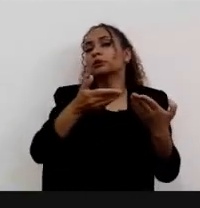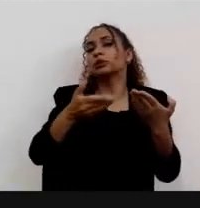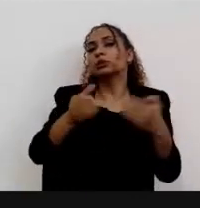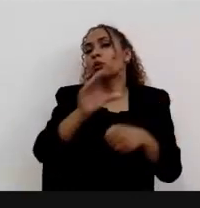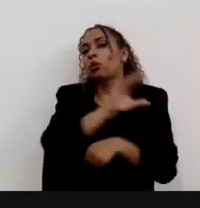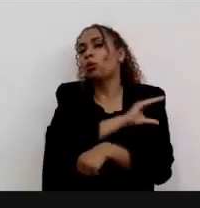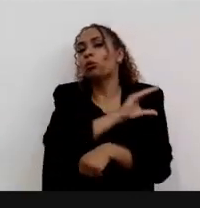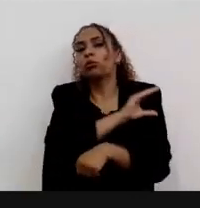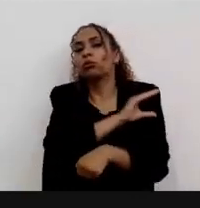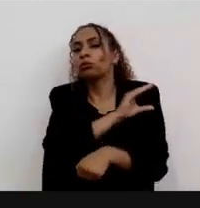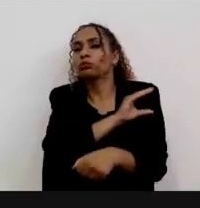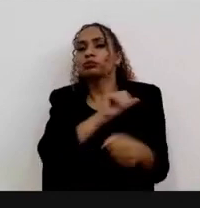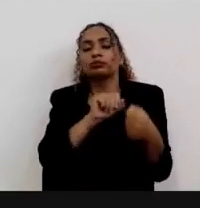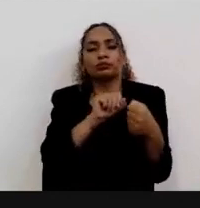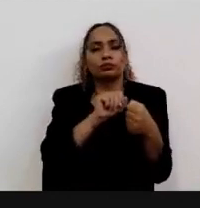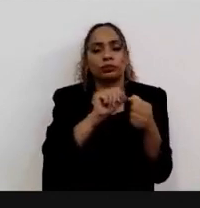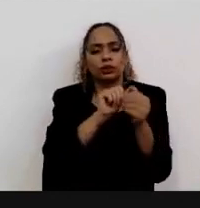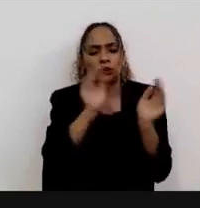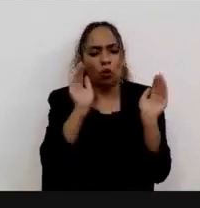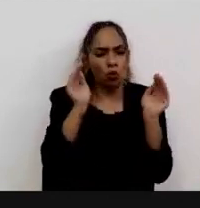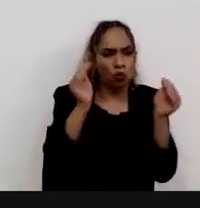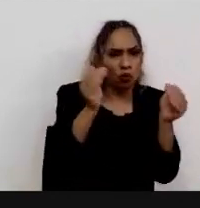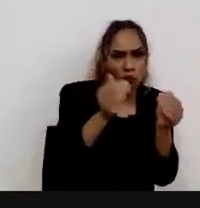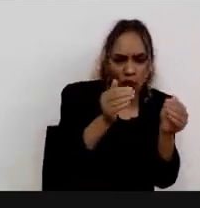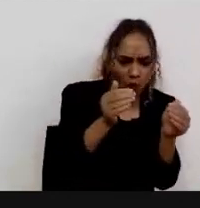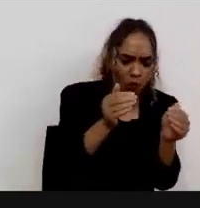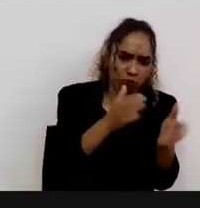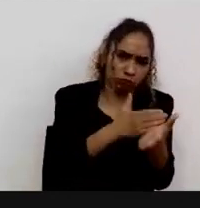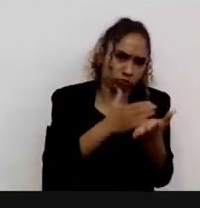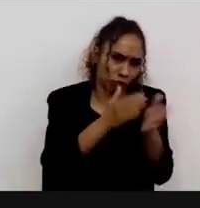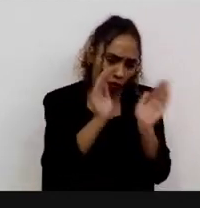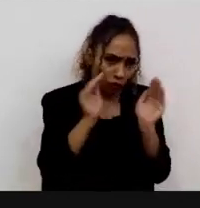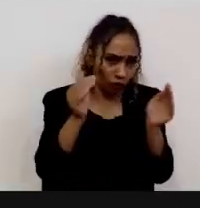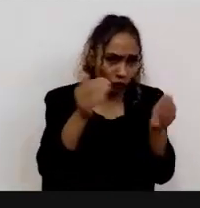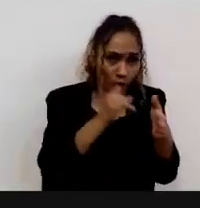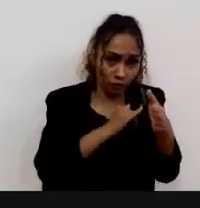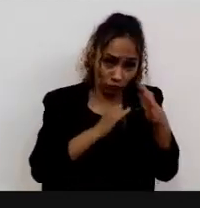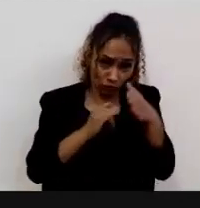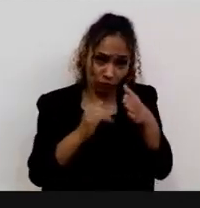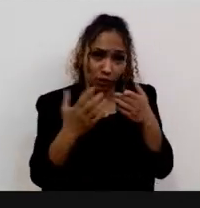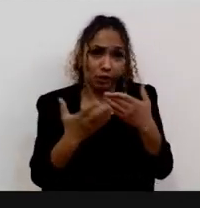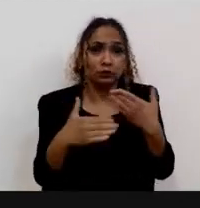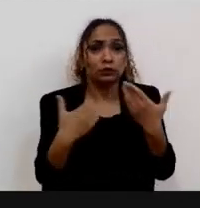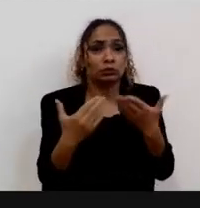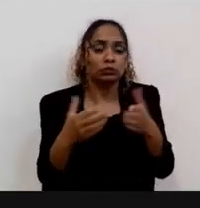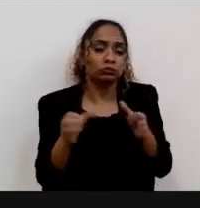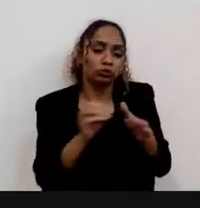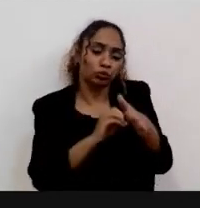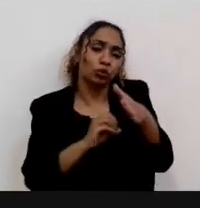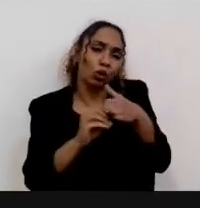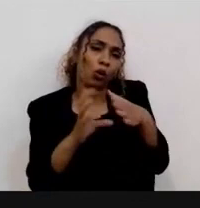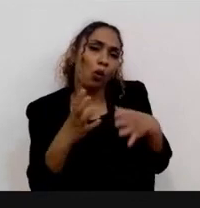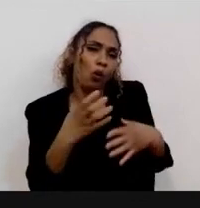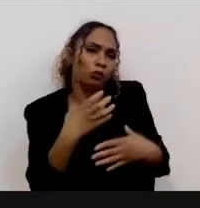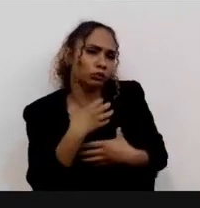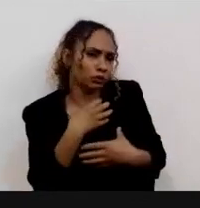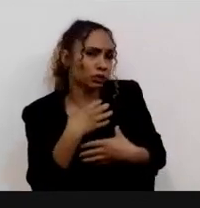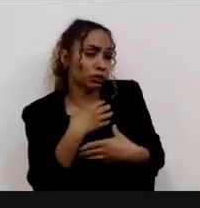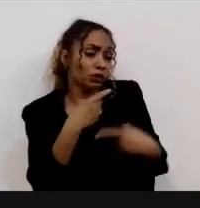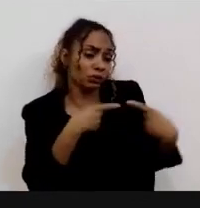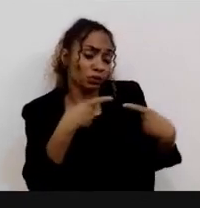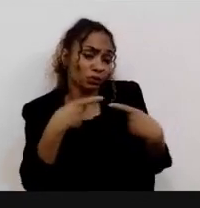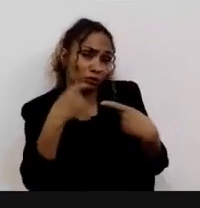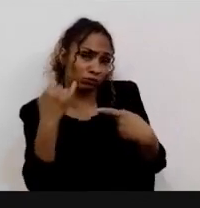coordenação de automação, algo mais centralizado, uma iniciativa mais centralizada, institucional, né, do órgão nesse sentido. Eu acho que é uma discussão, sim,